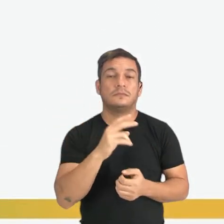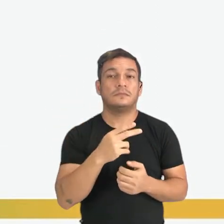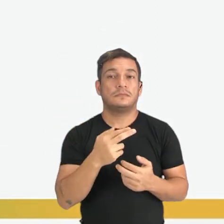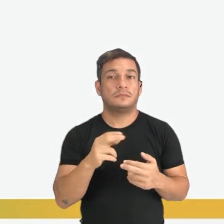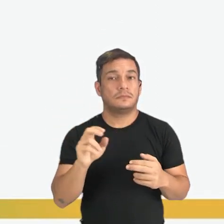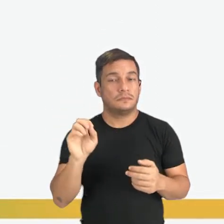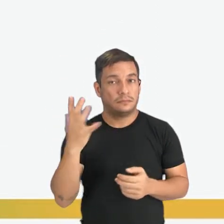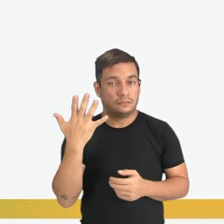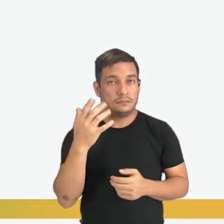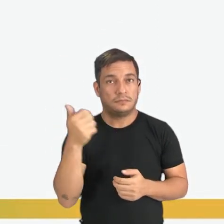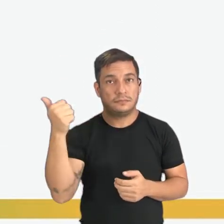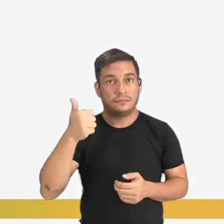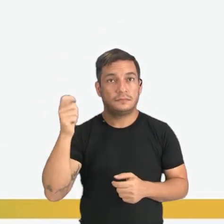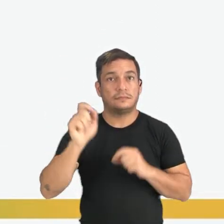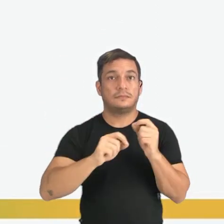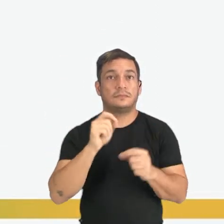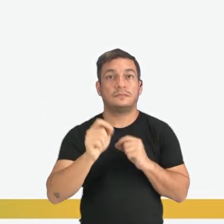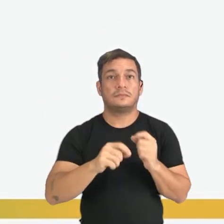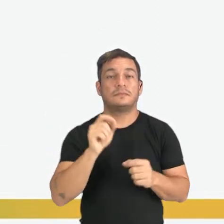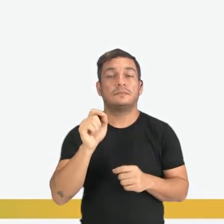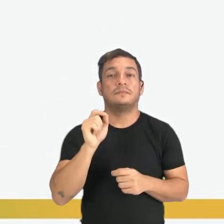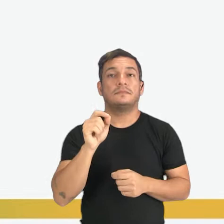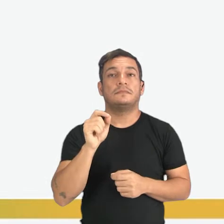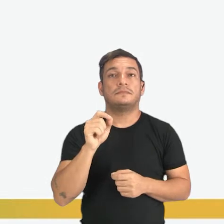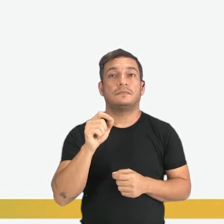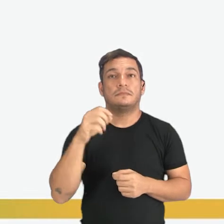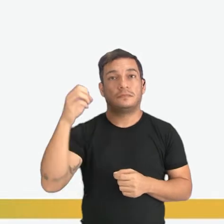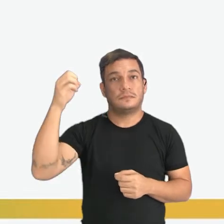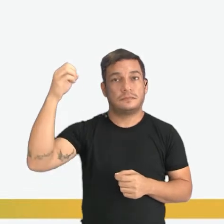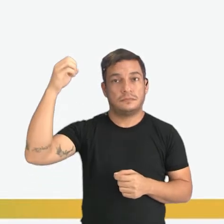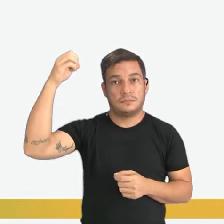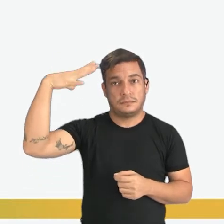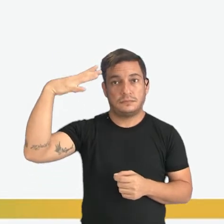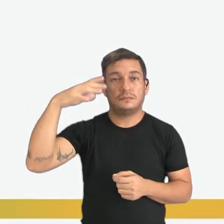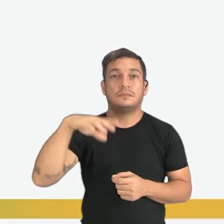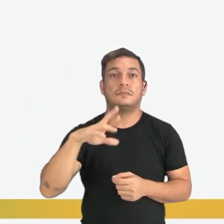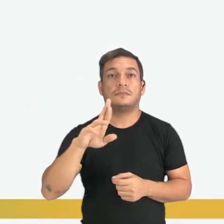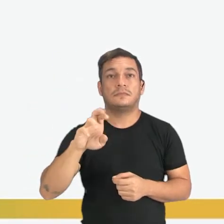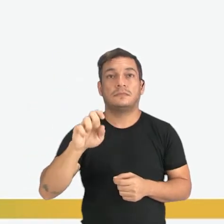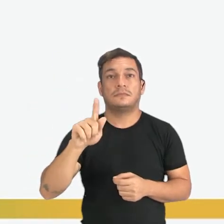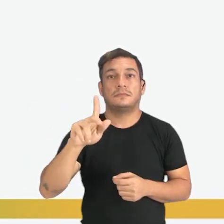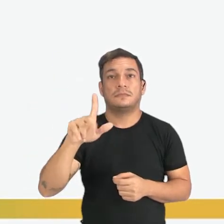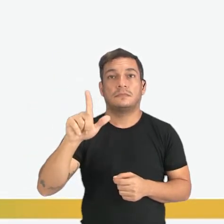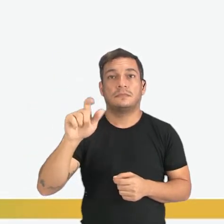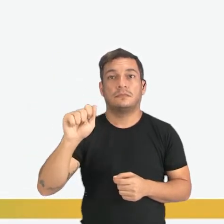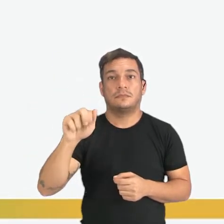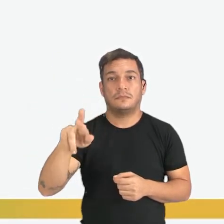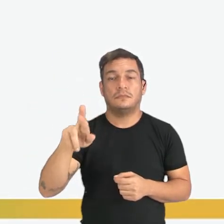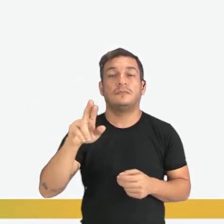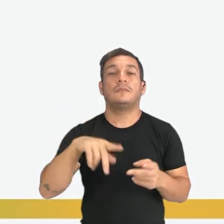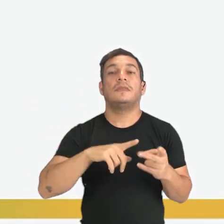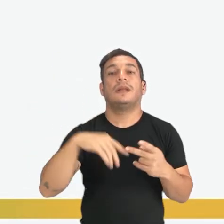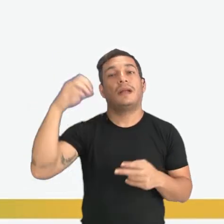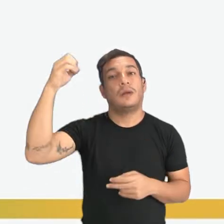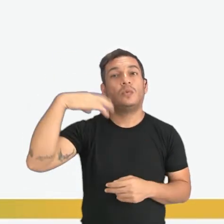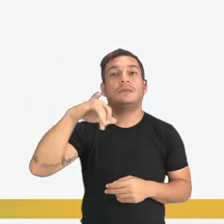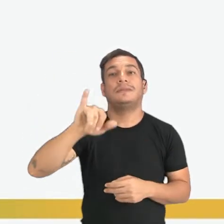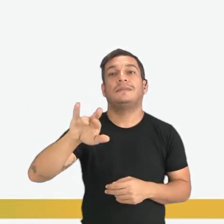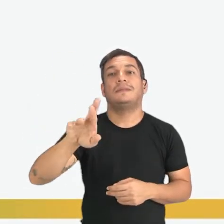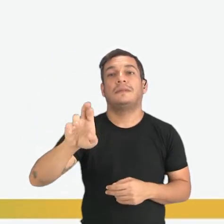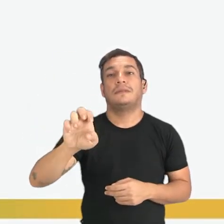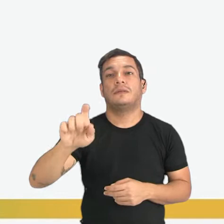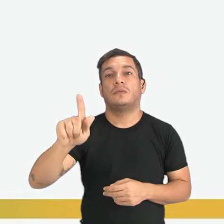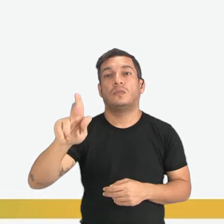formas. A primeira é a reflexão da luz regular e a reflexão da luz